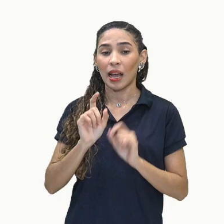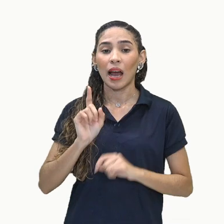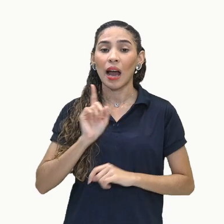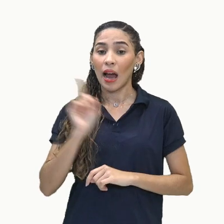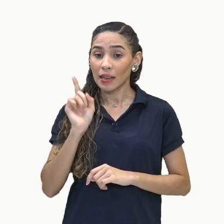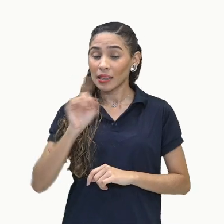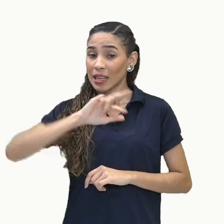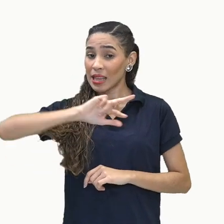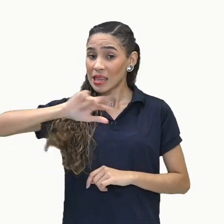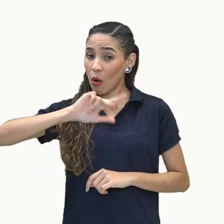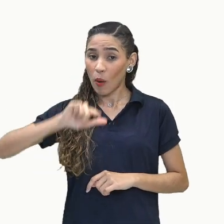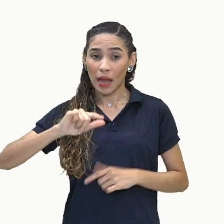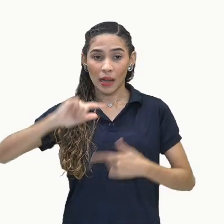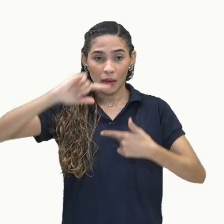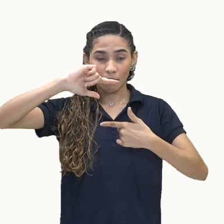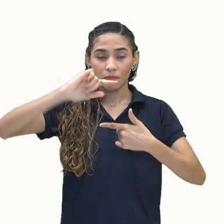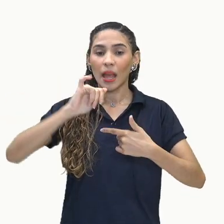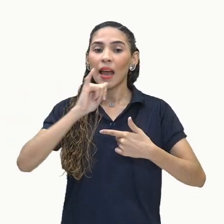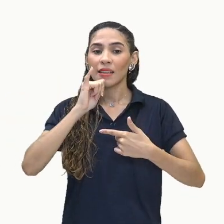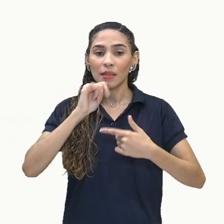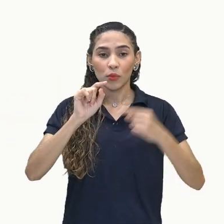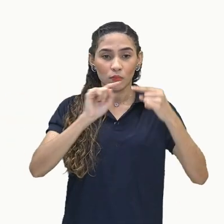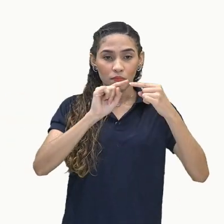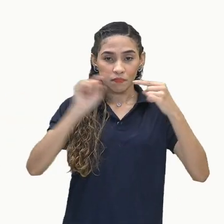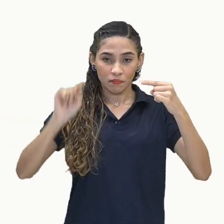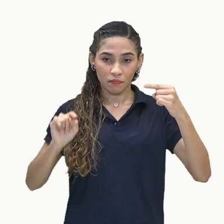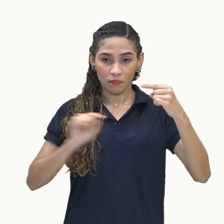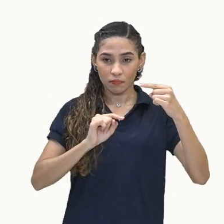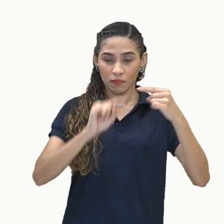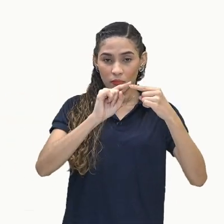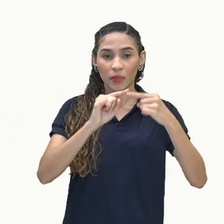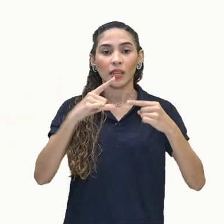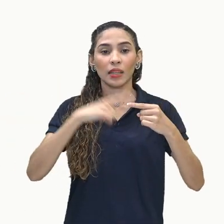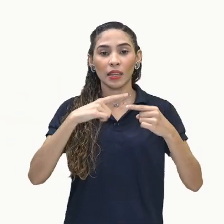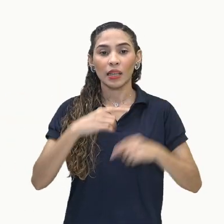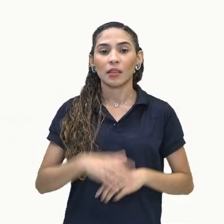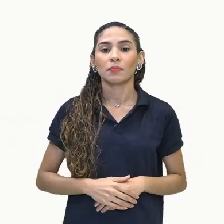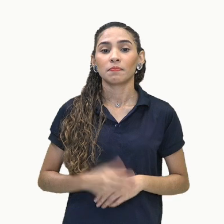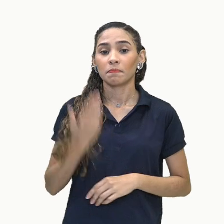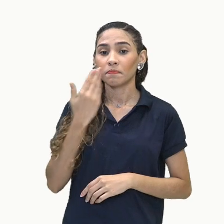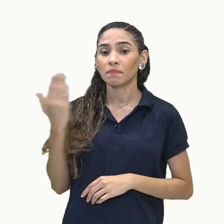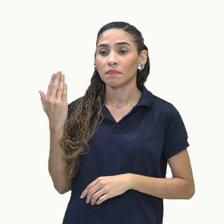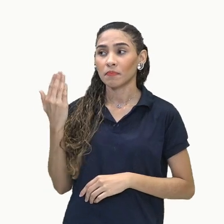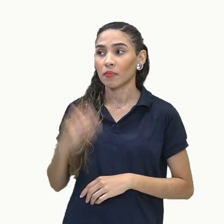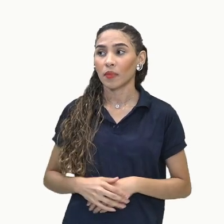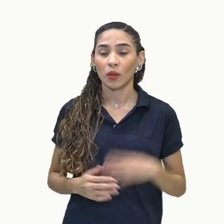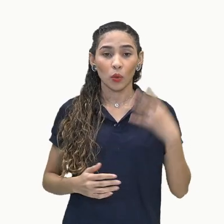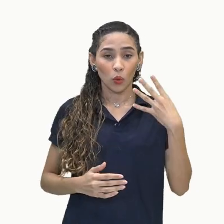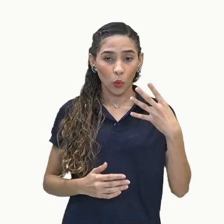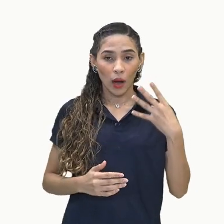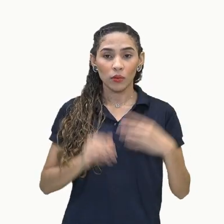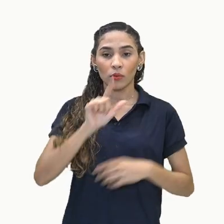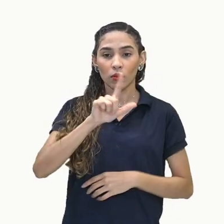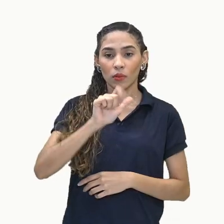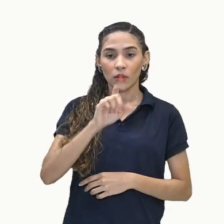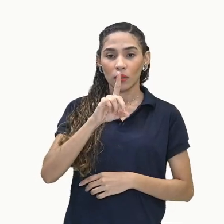um quadrado, ó. Ele possui 1, 2, 3, 4